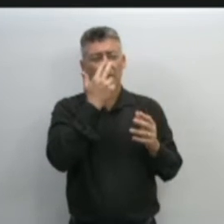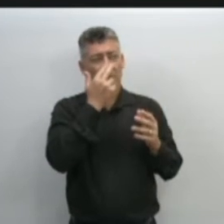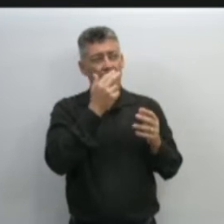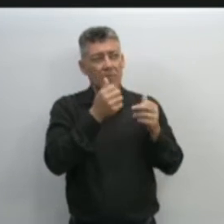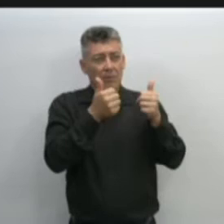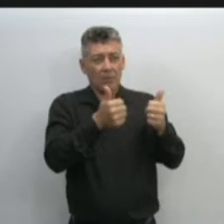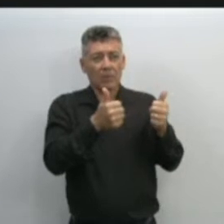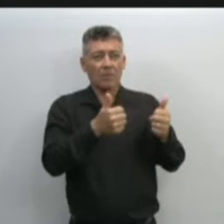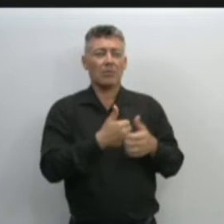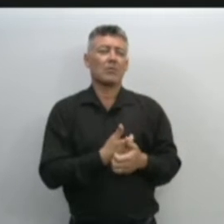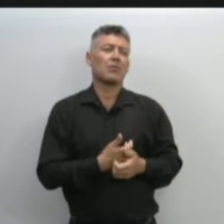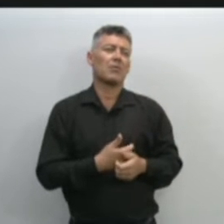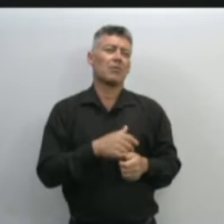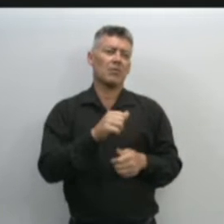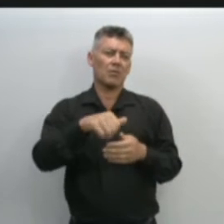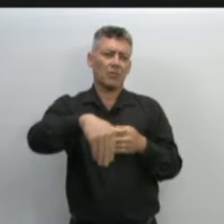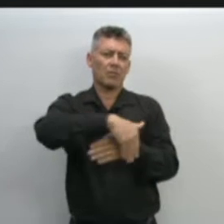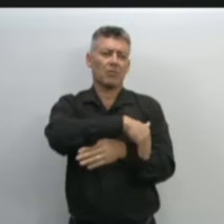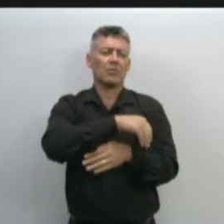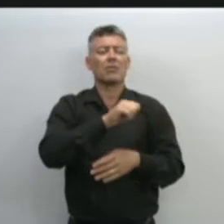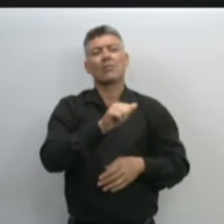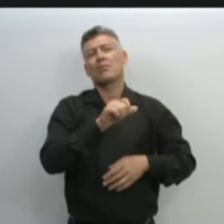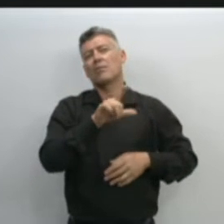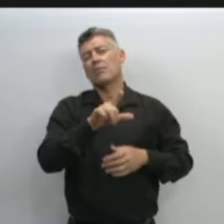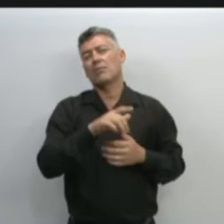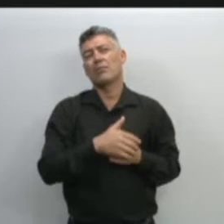favorável à construção dessa alameda. Eu fico aqui